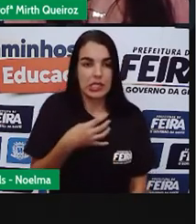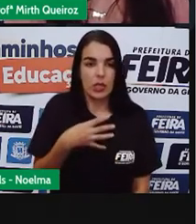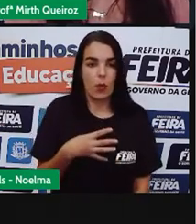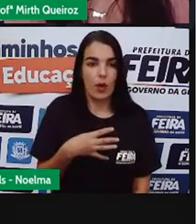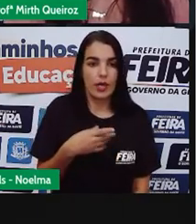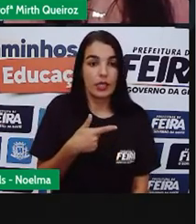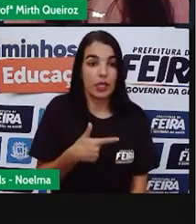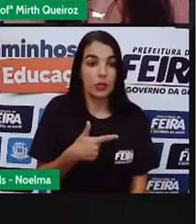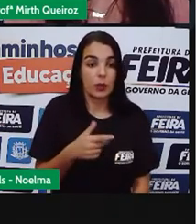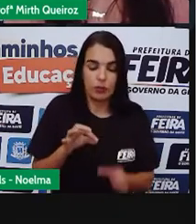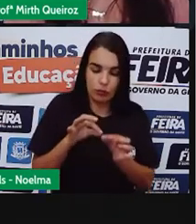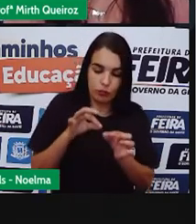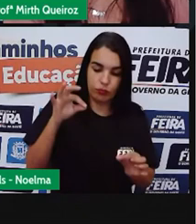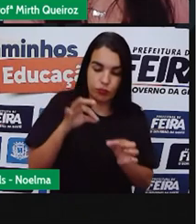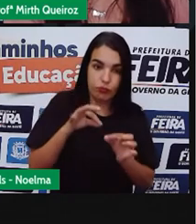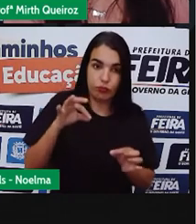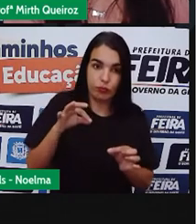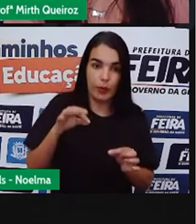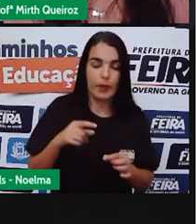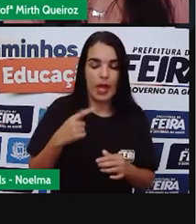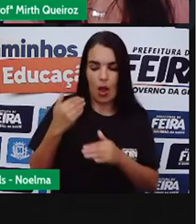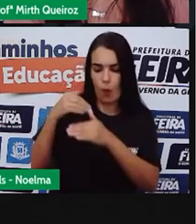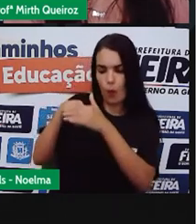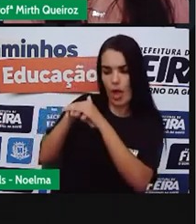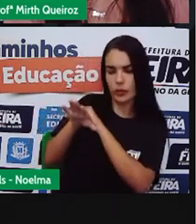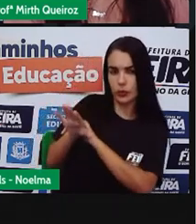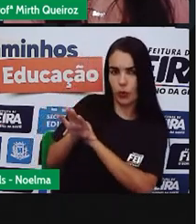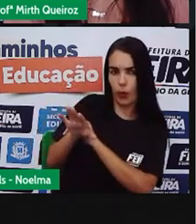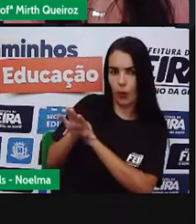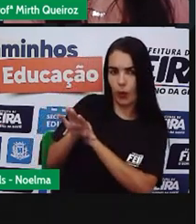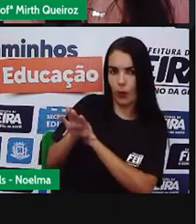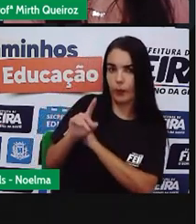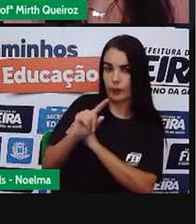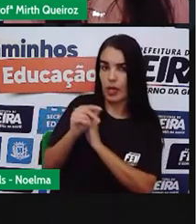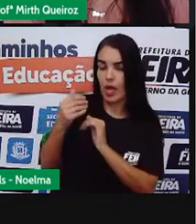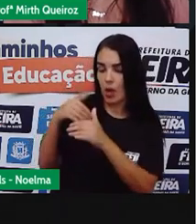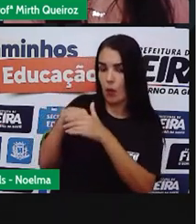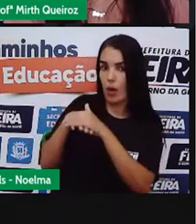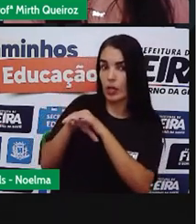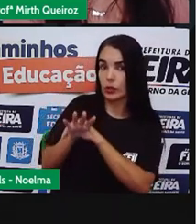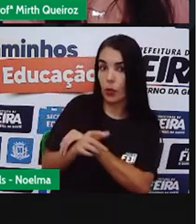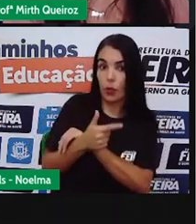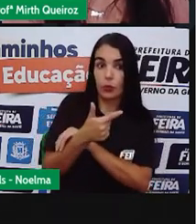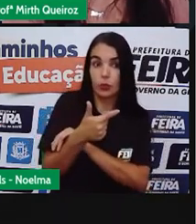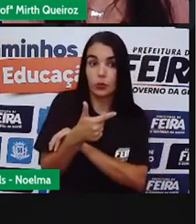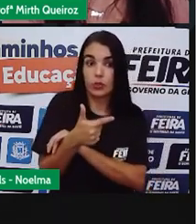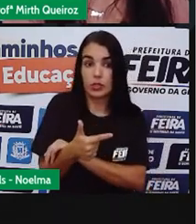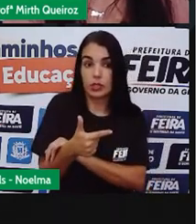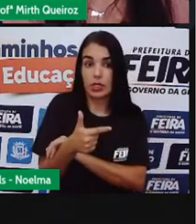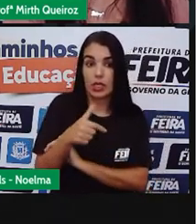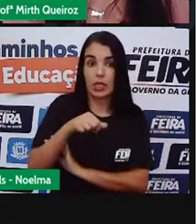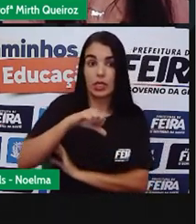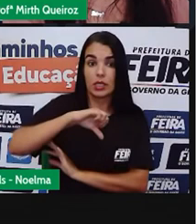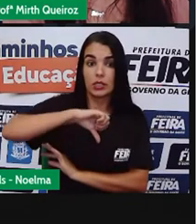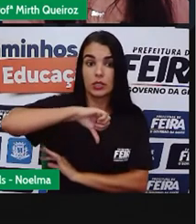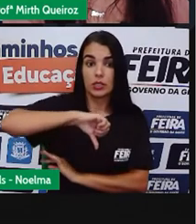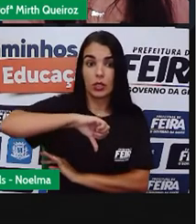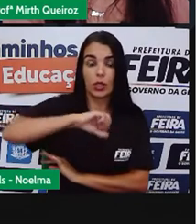642 varetas. Ele guardou, de 642 varetas, ele guardou aí